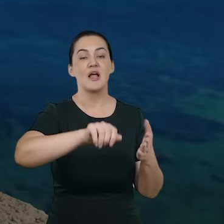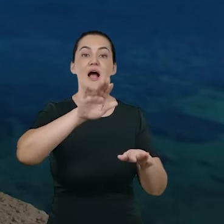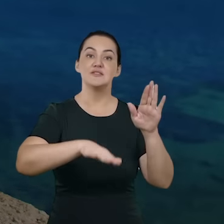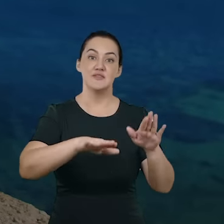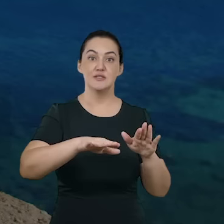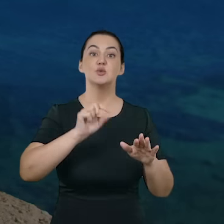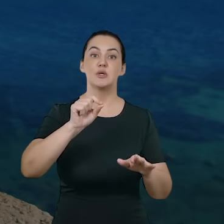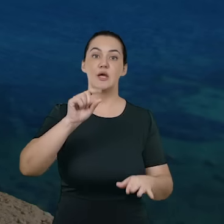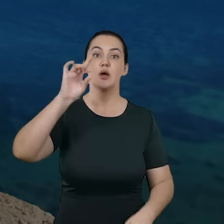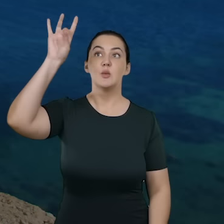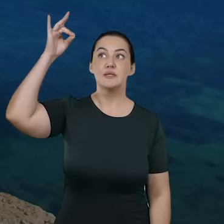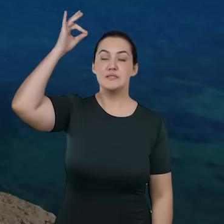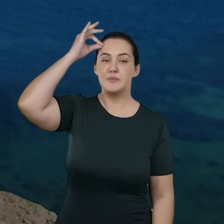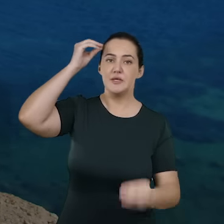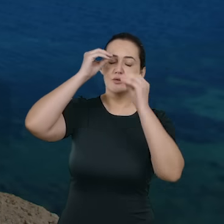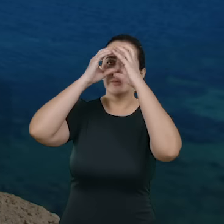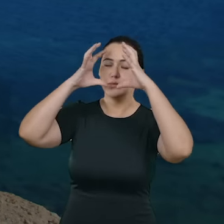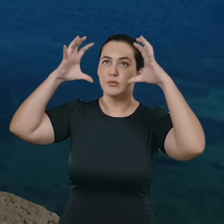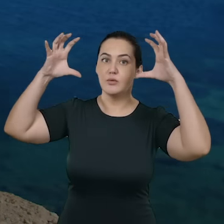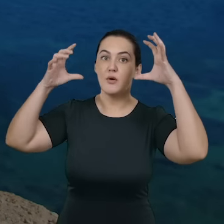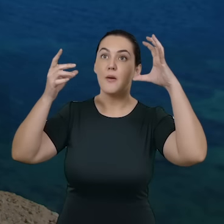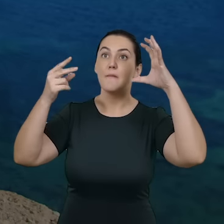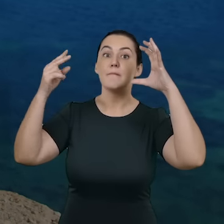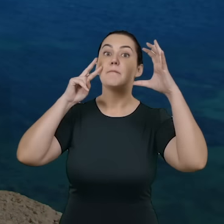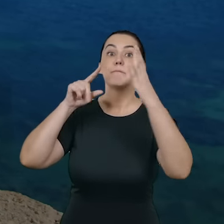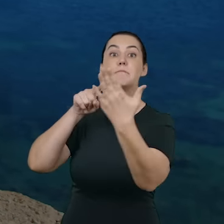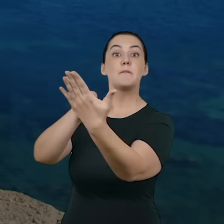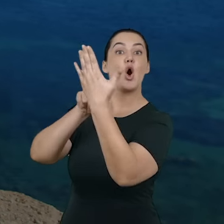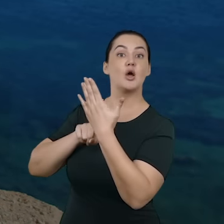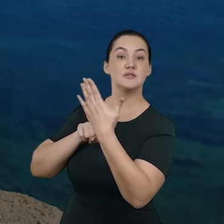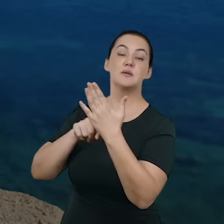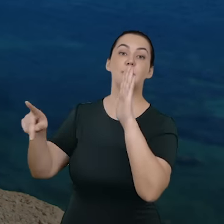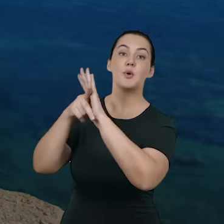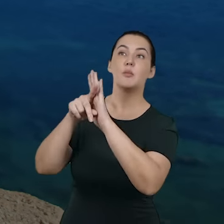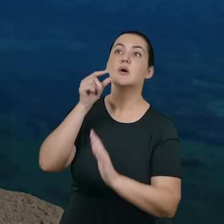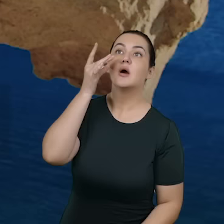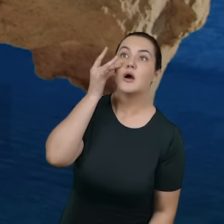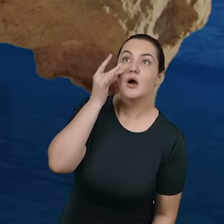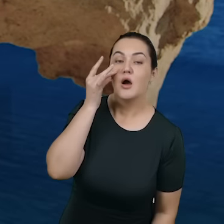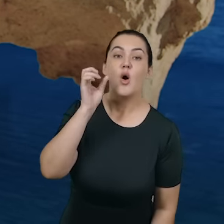em forma de visão, ora, deixando que o próprio profeta assim